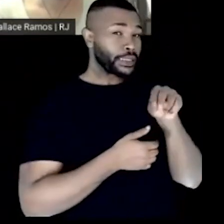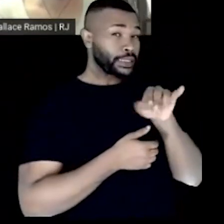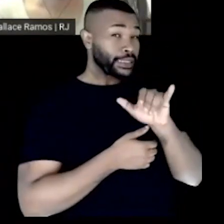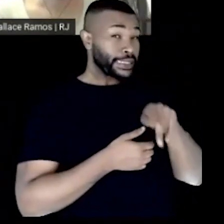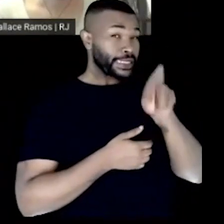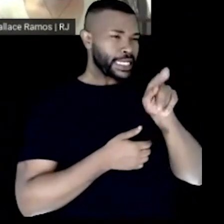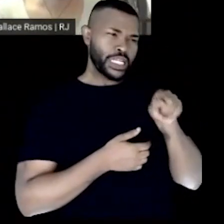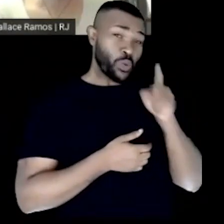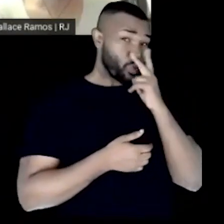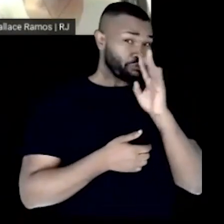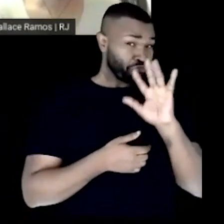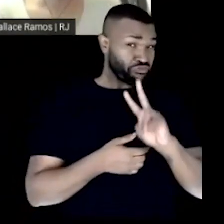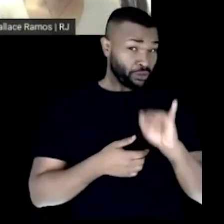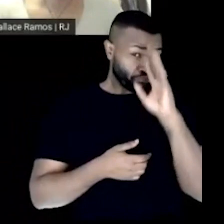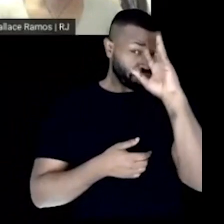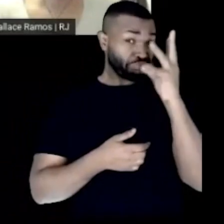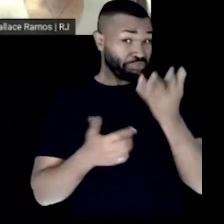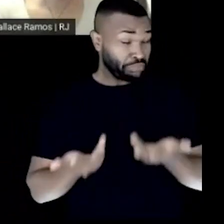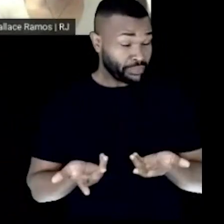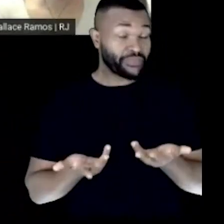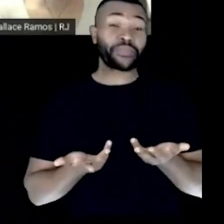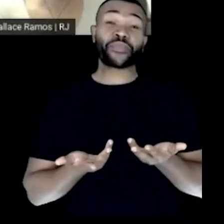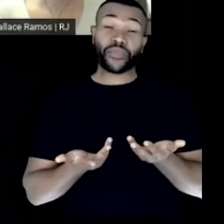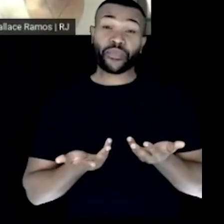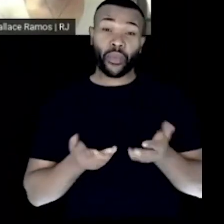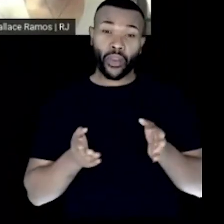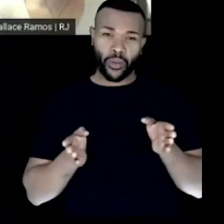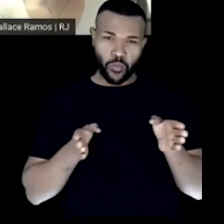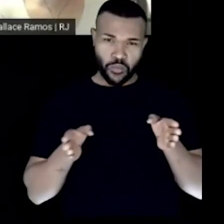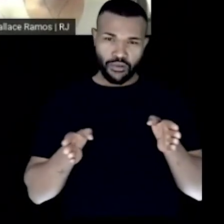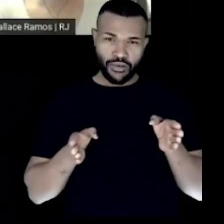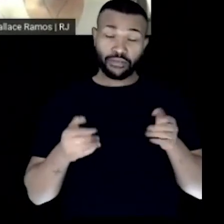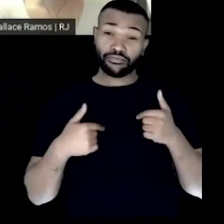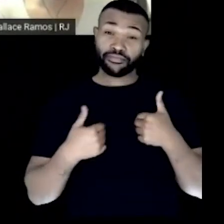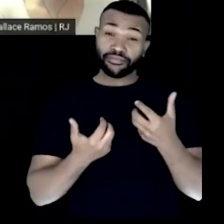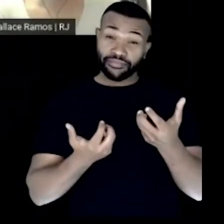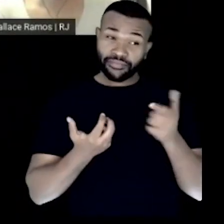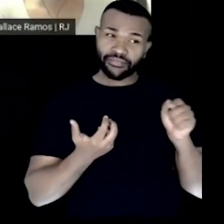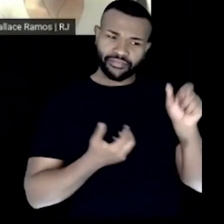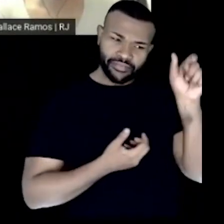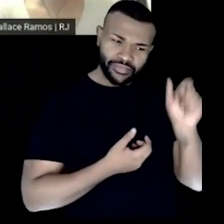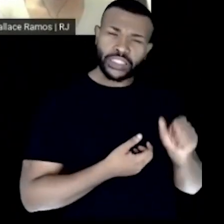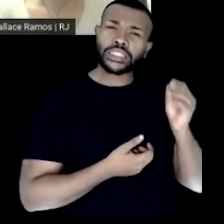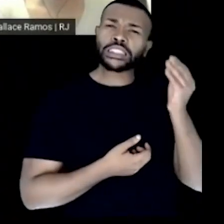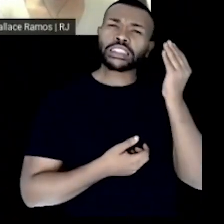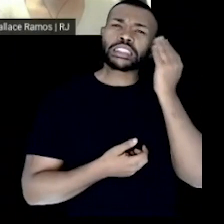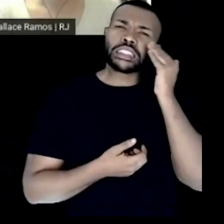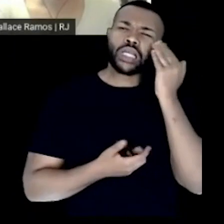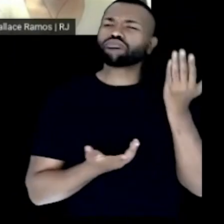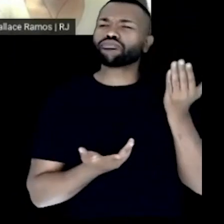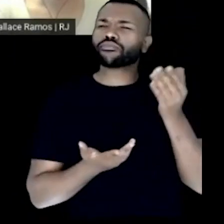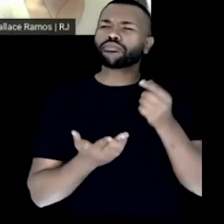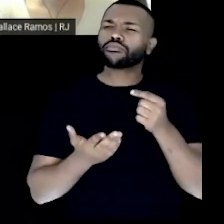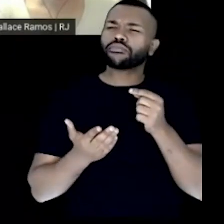embora eu acho que a Nick, ela vai continuar, vai decidir isso. Mas naquele momento, eu queria que ela fosse essa pessoa